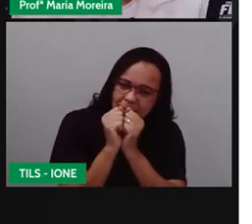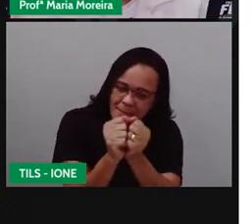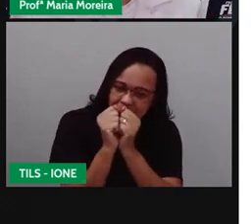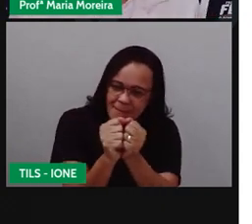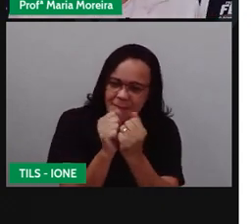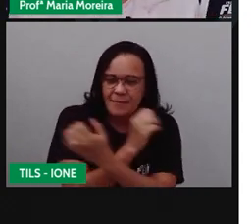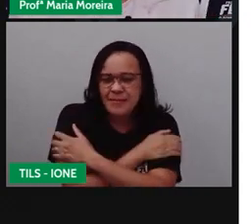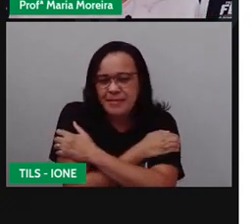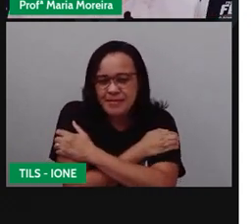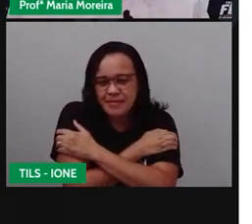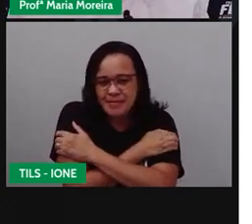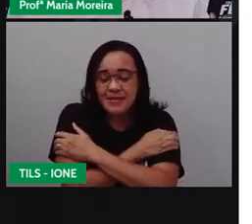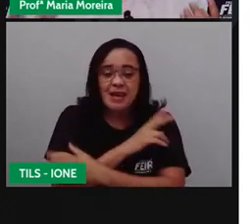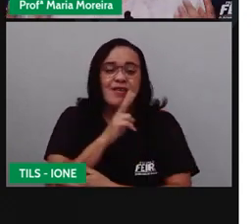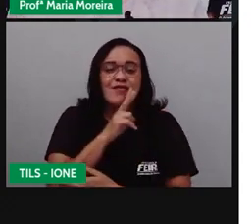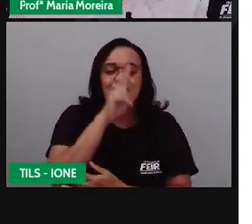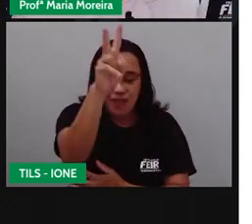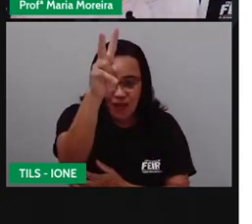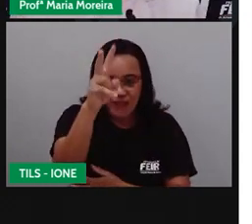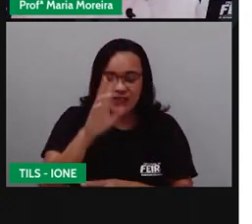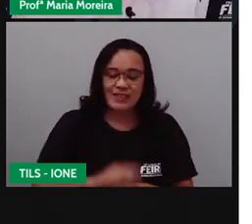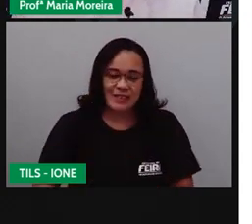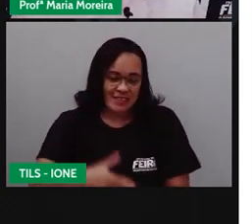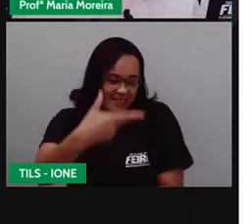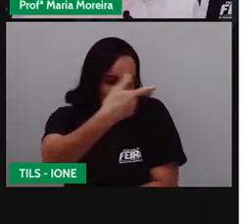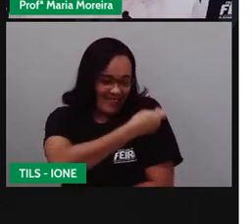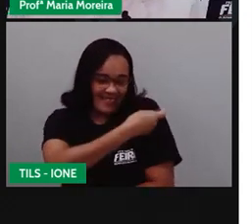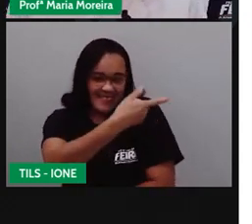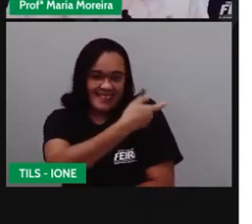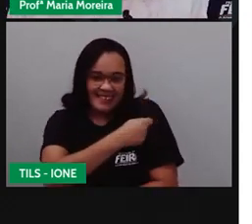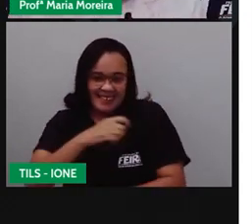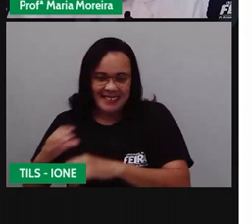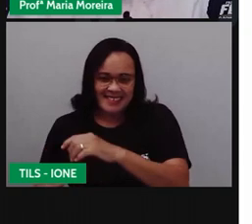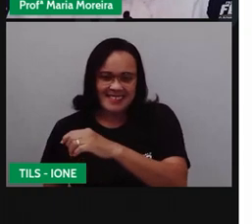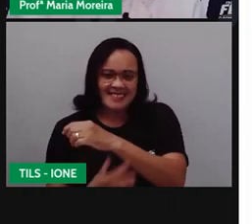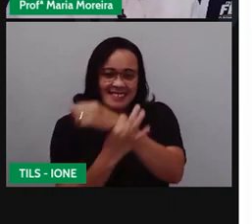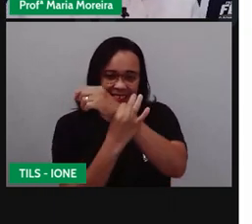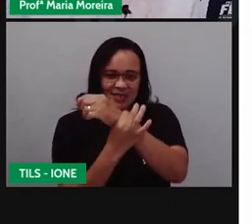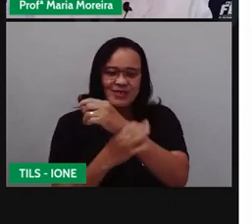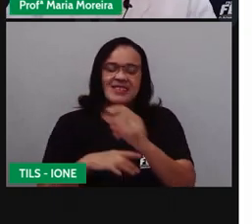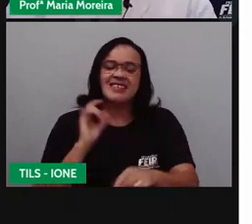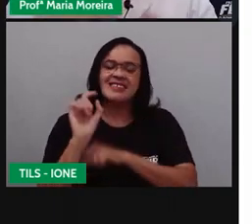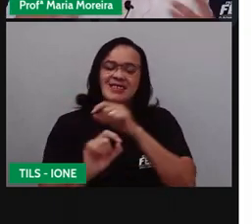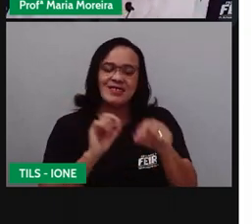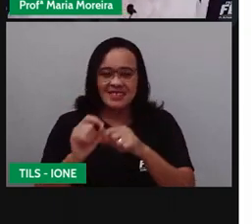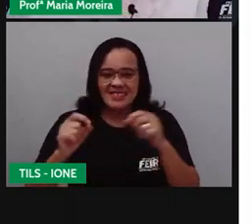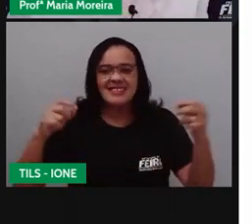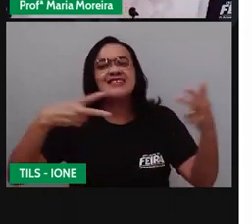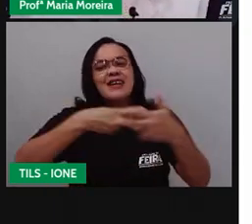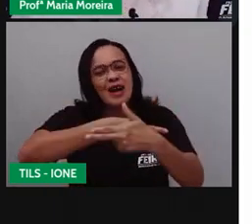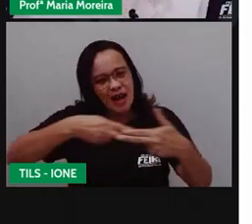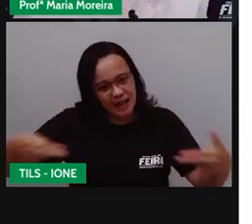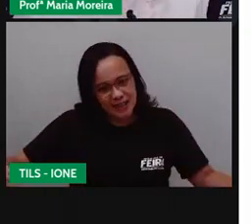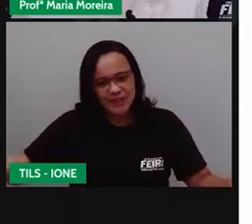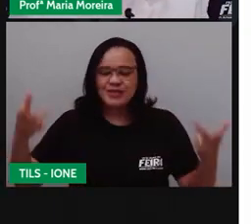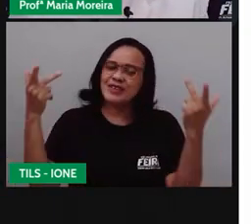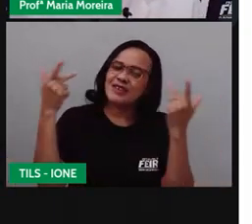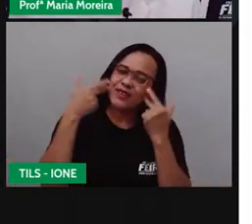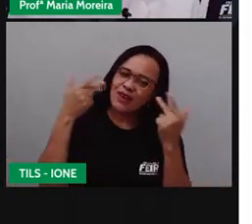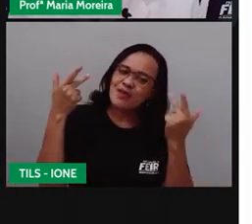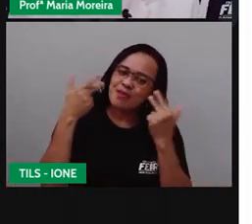bem apertado, tá? Mas todo mundo vacinado, em segurança, para que, né, as coisas de fato voltem o quê? A